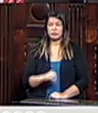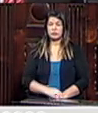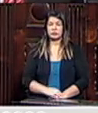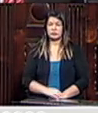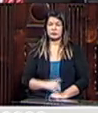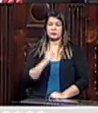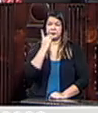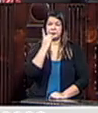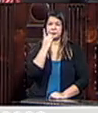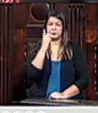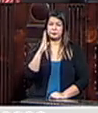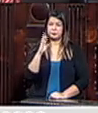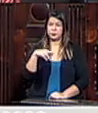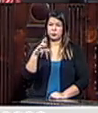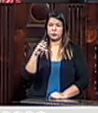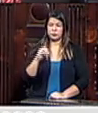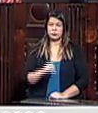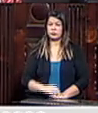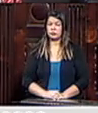Deputado Bruno Dauari.